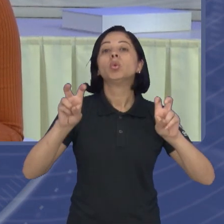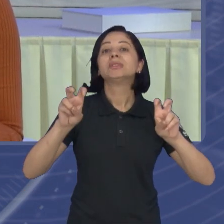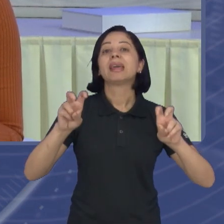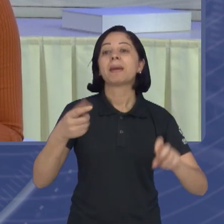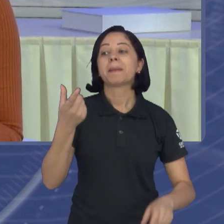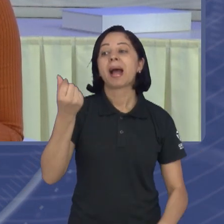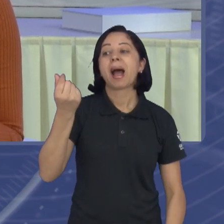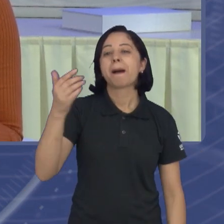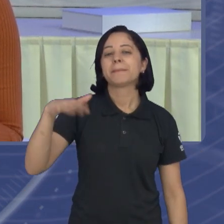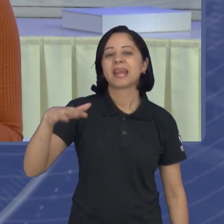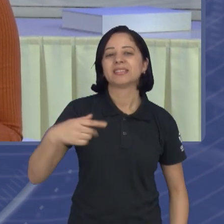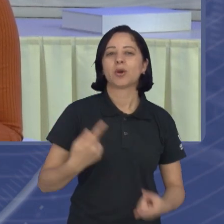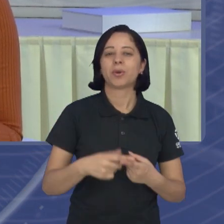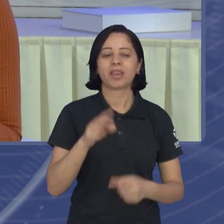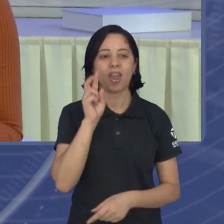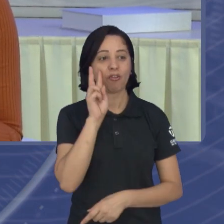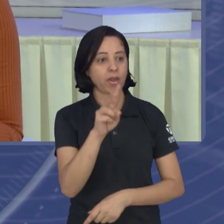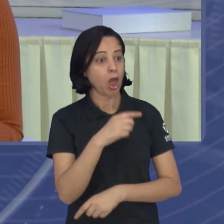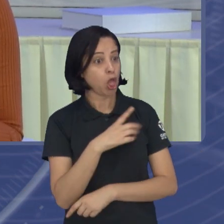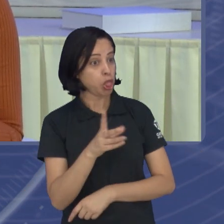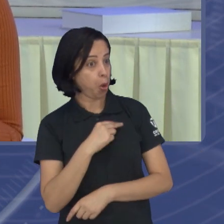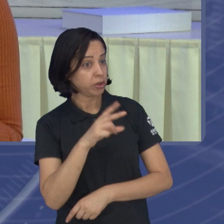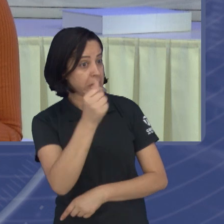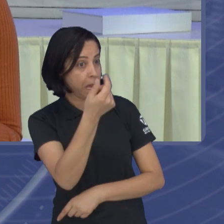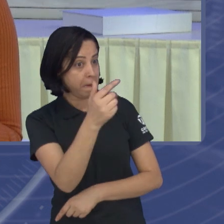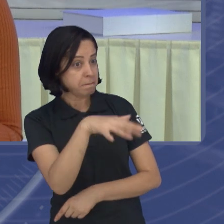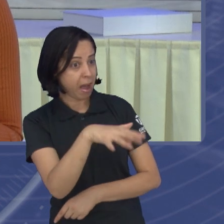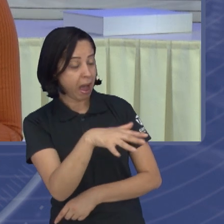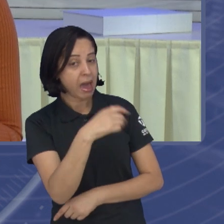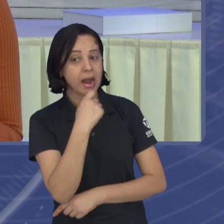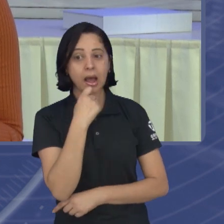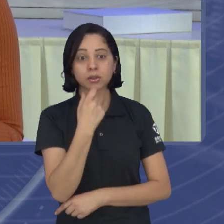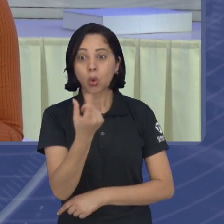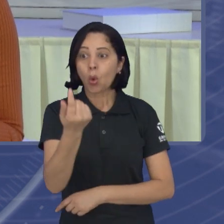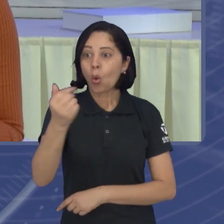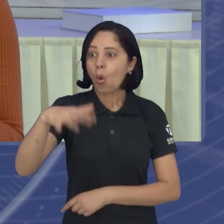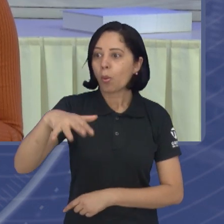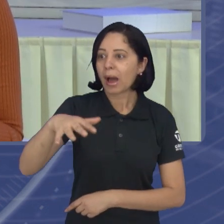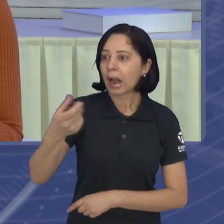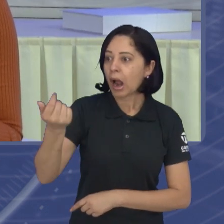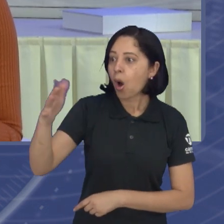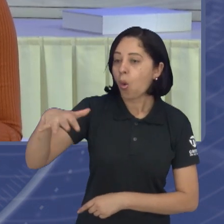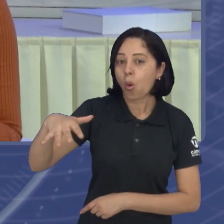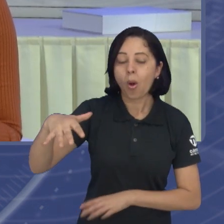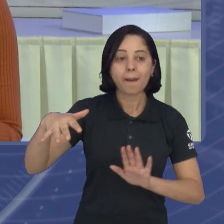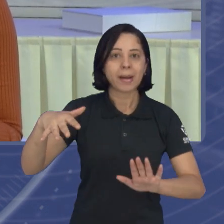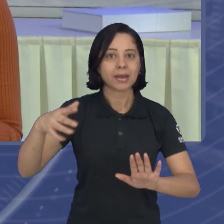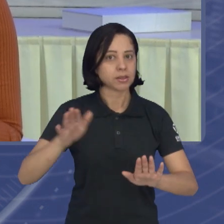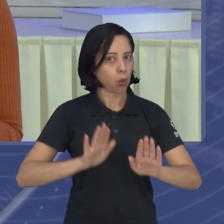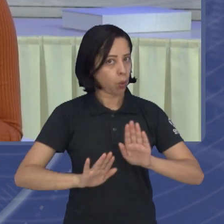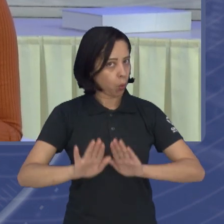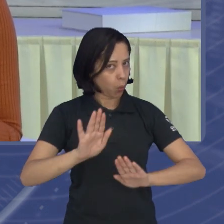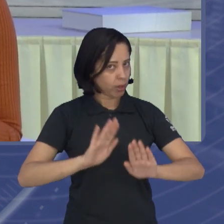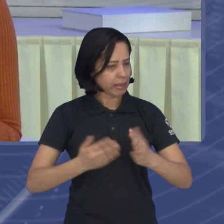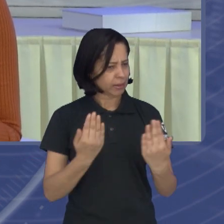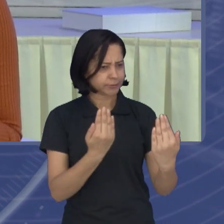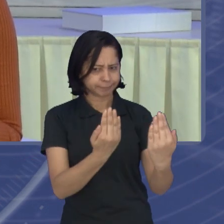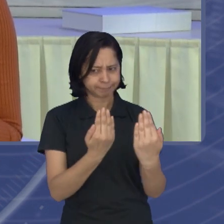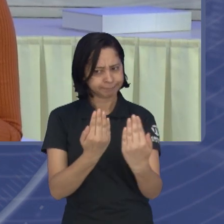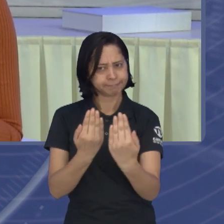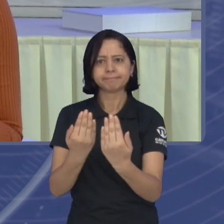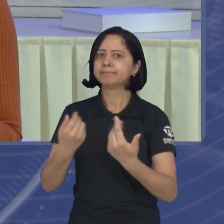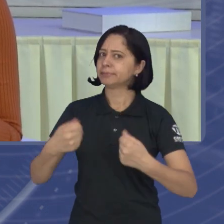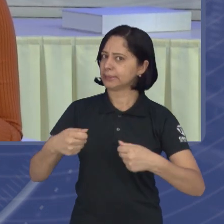vezes tem muitas promoções e tal, exorbitantes, a gente tem de tomar cuidado com isso, tem de desconfiar